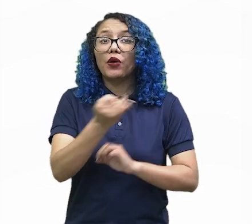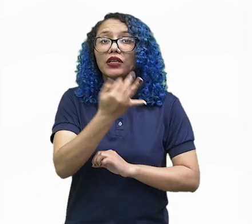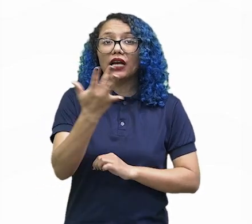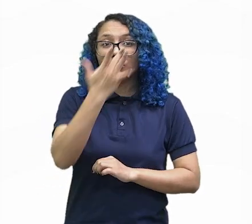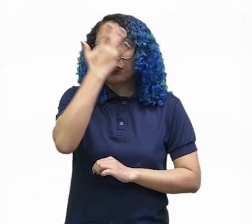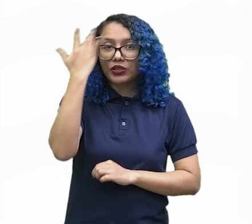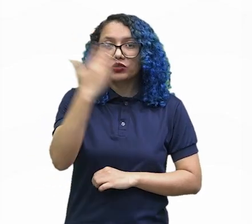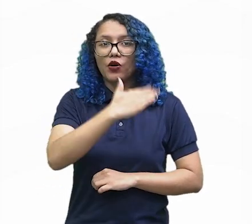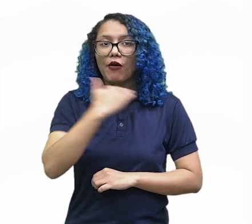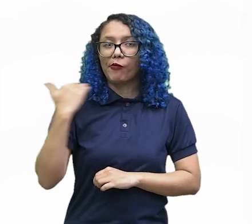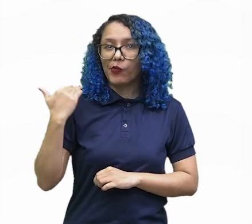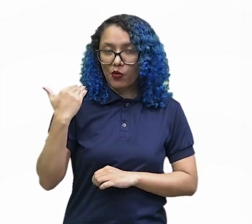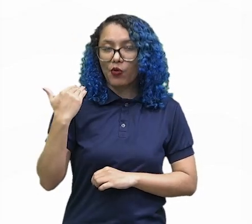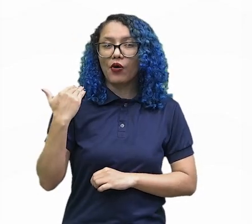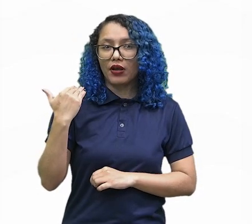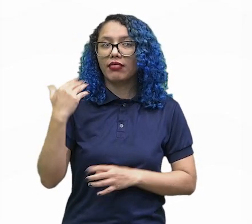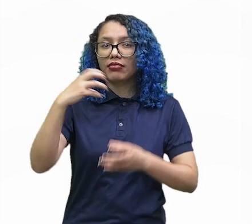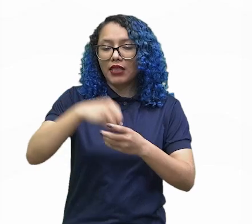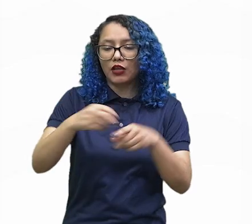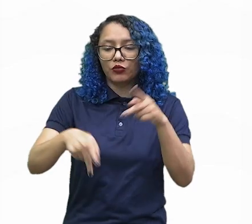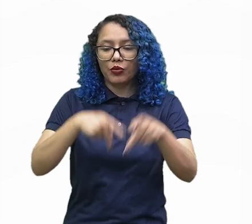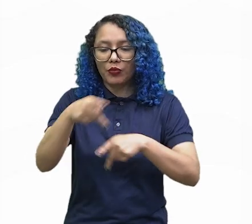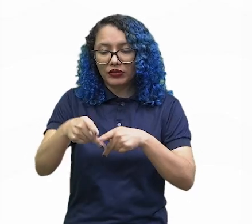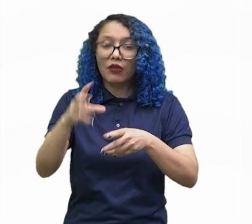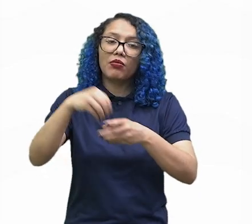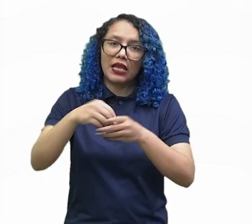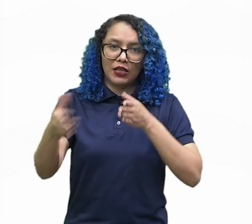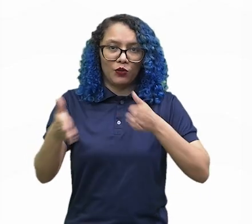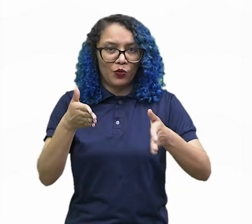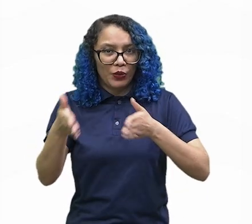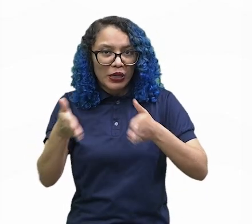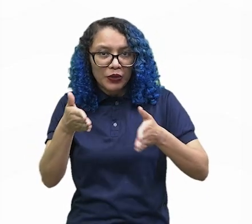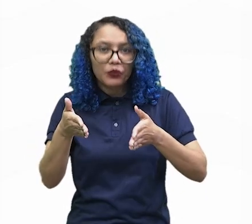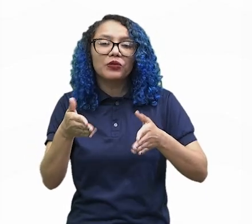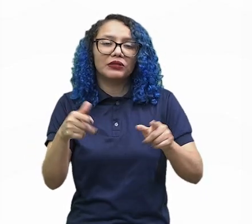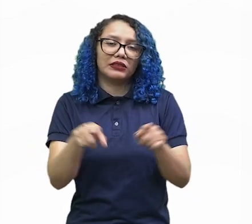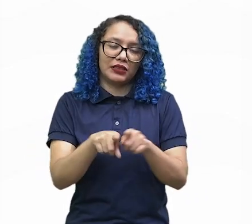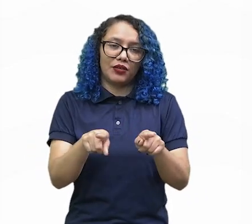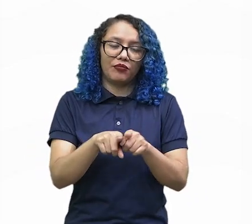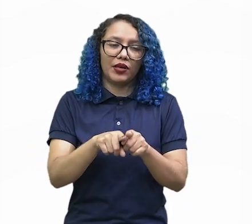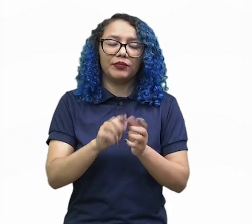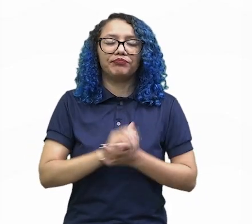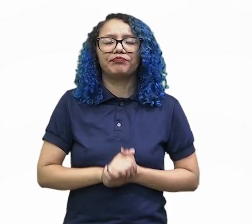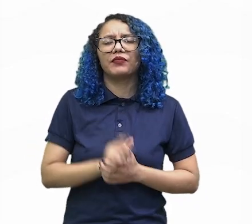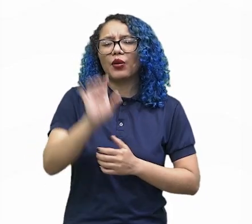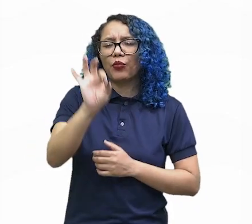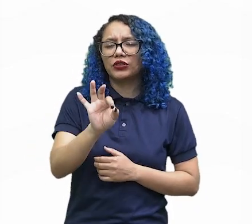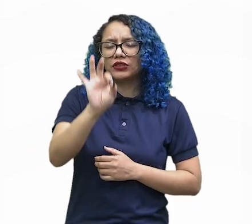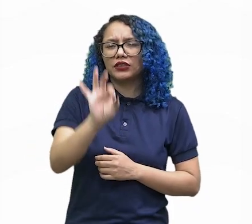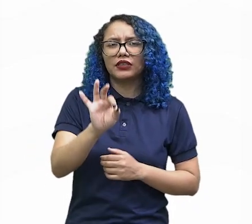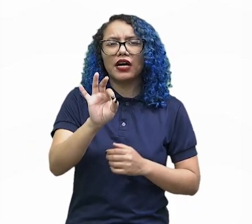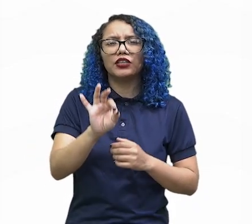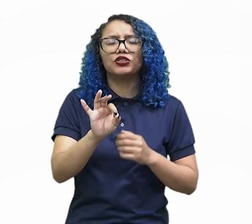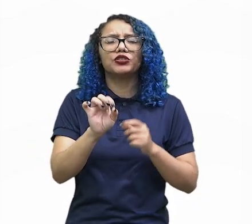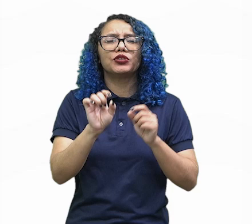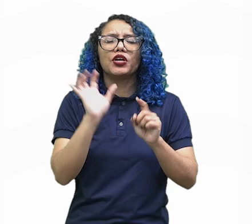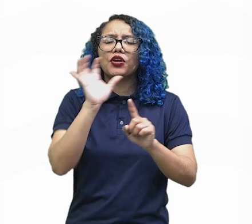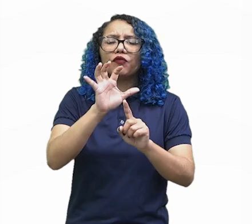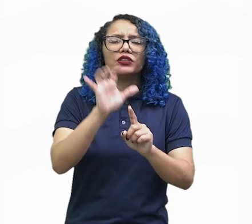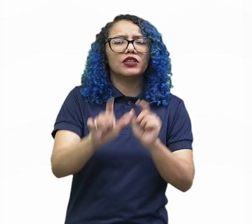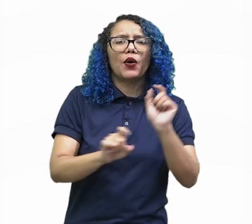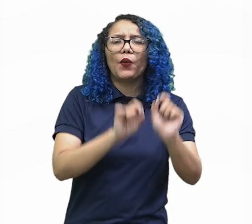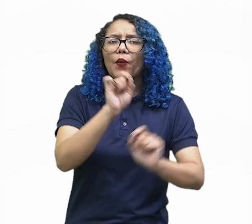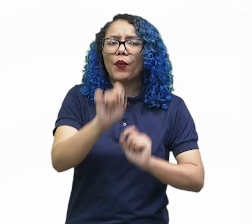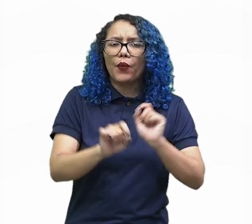de óbitos, tá, em uma população durante um intervalo específico. Essa taxa ela acaba sendo influenciada por